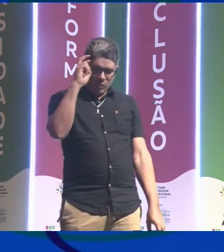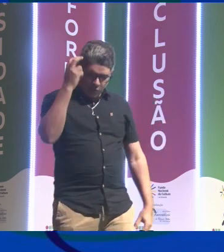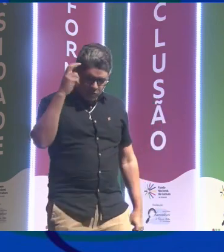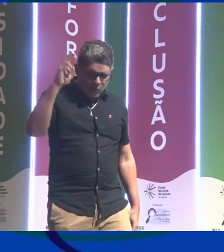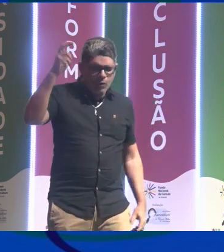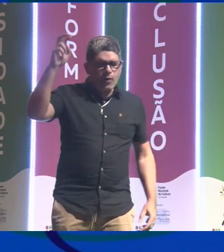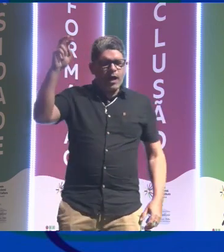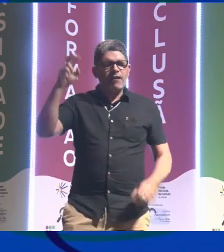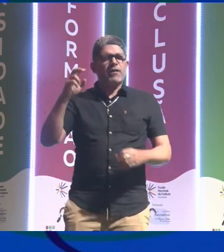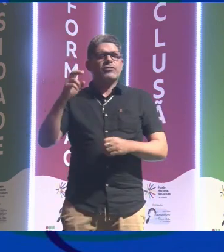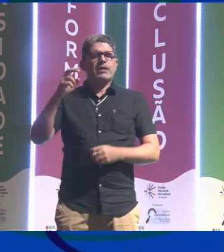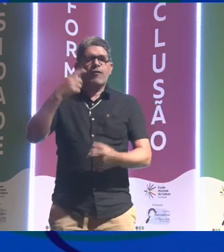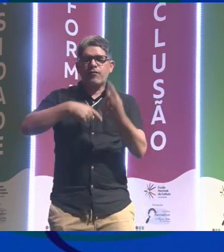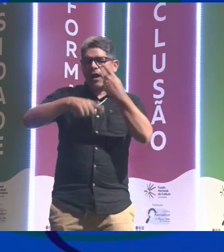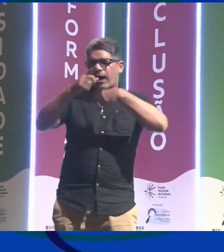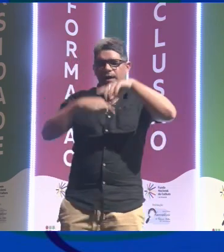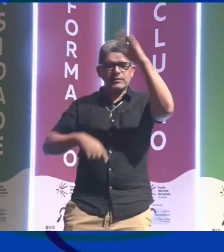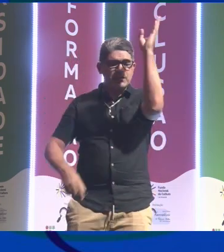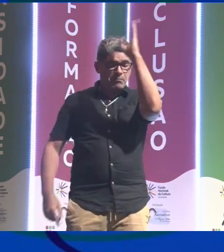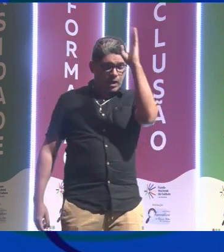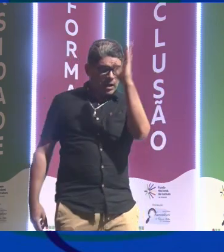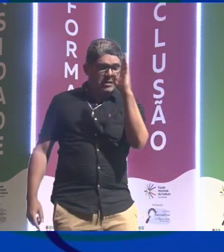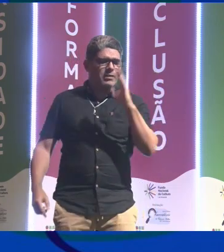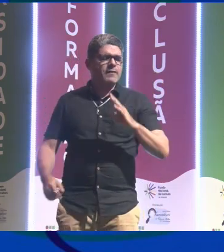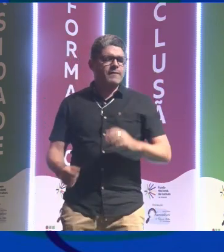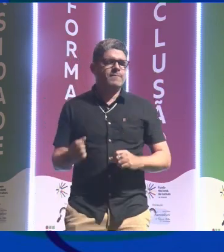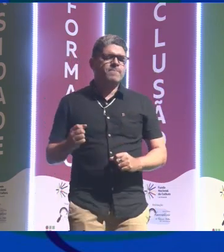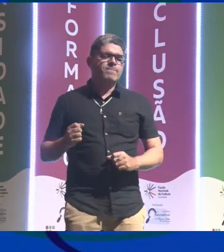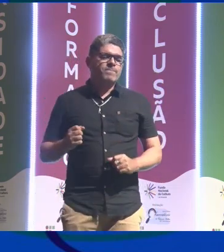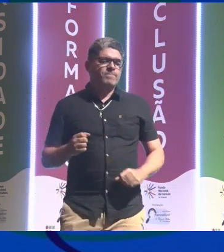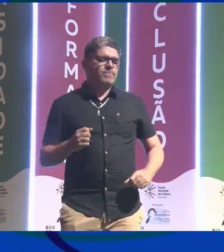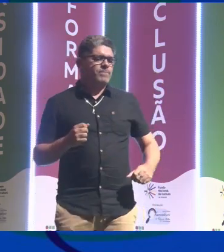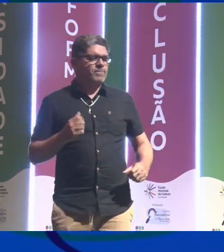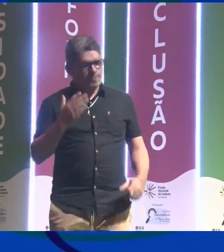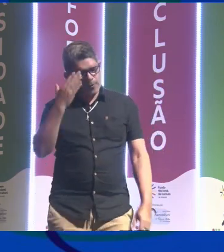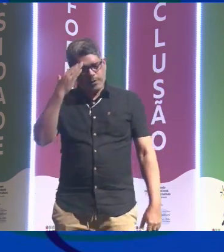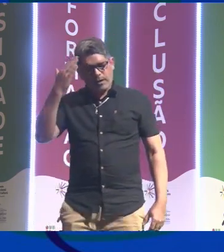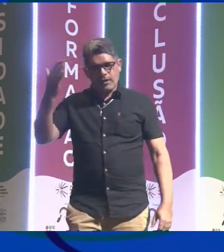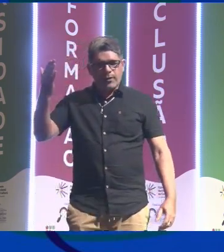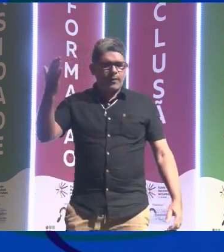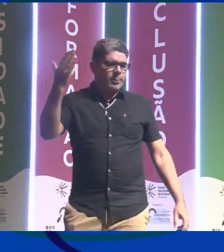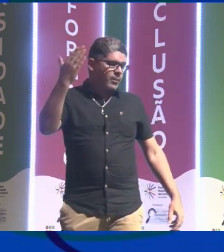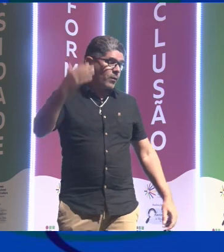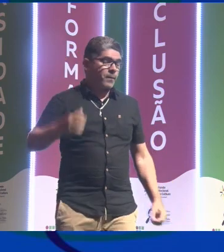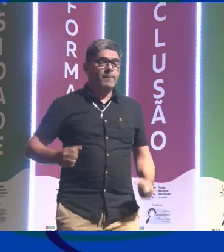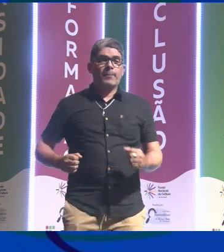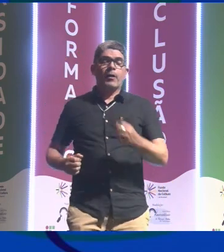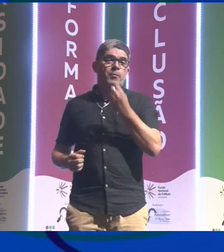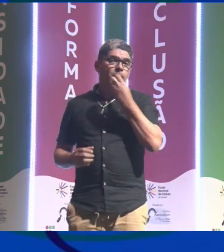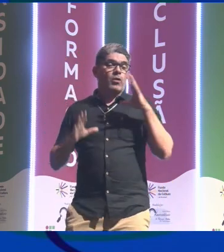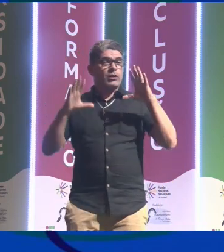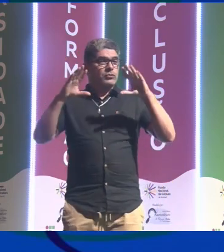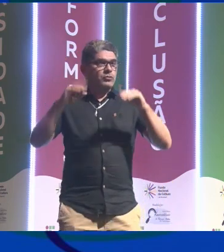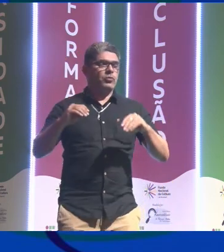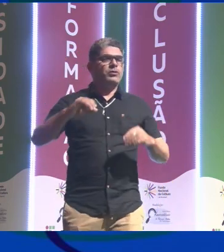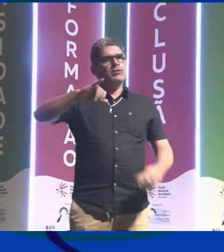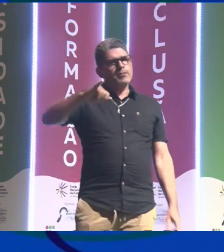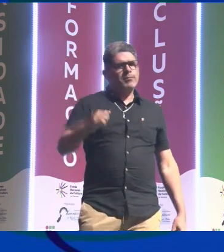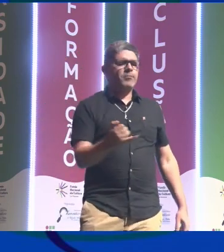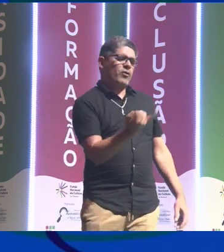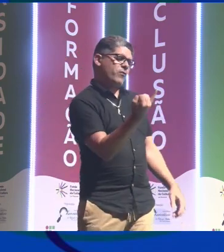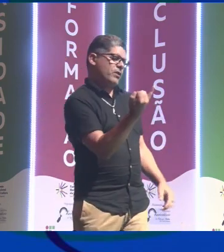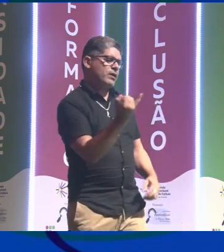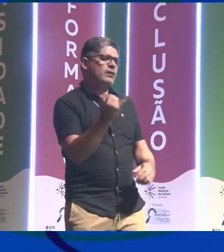e cultura vão salvar esse país. Muito obrigado, pessoal. Muito boa noite. Aproveitem